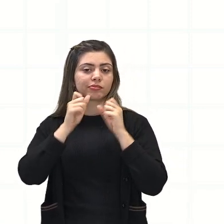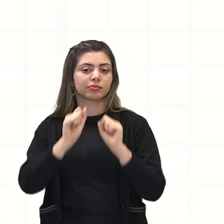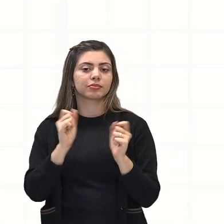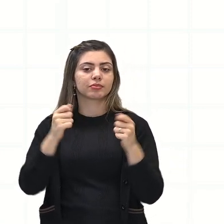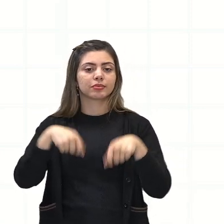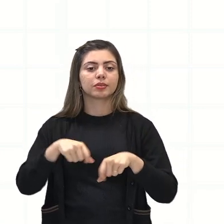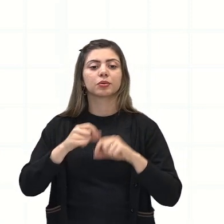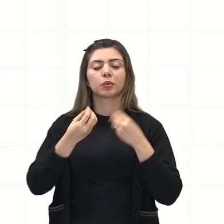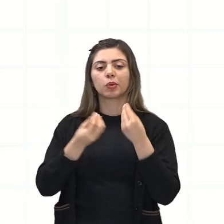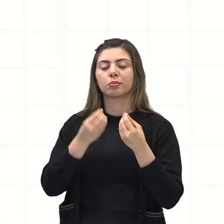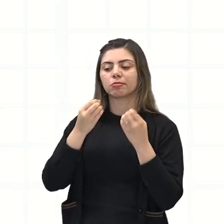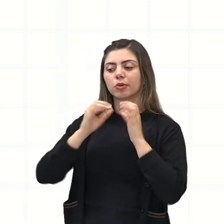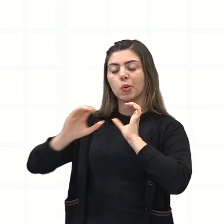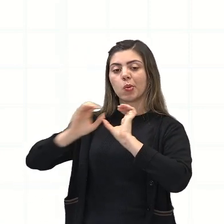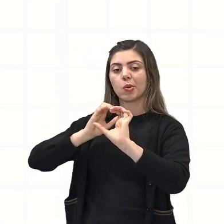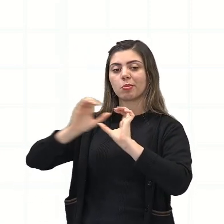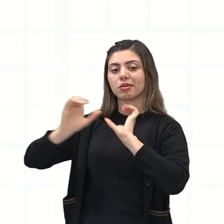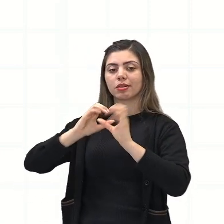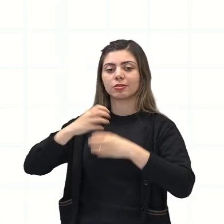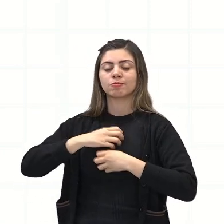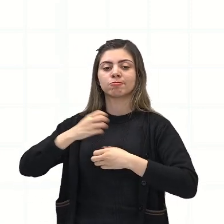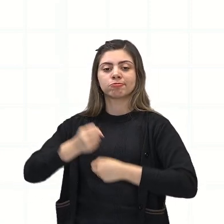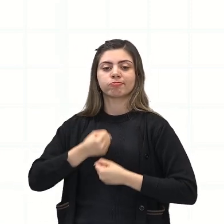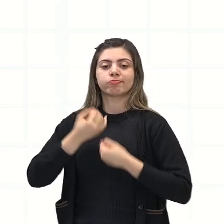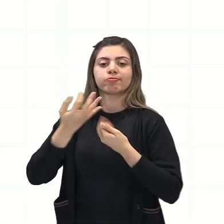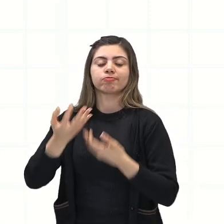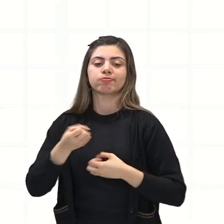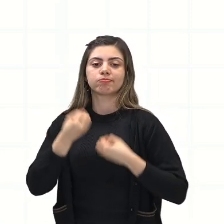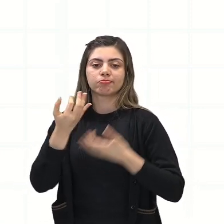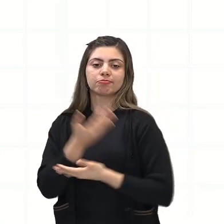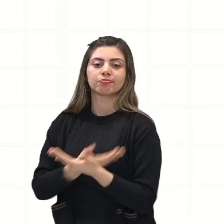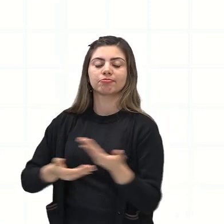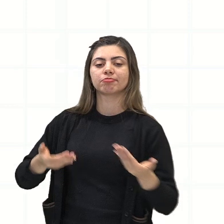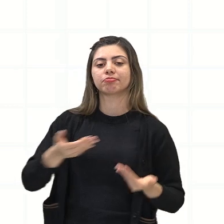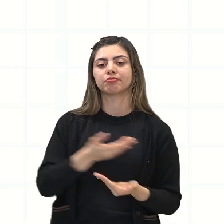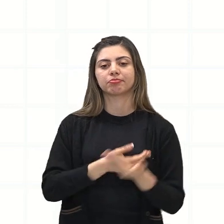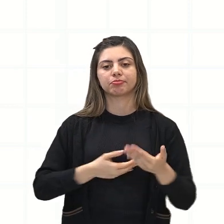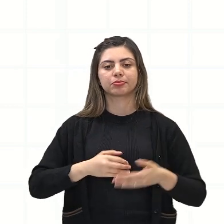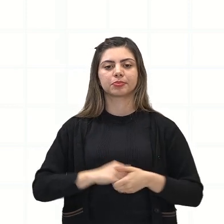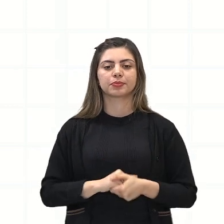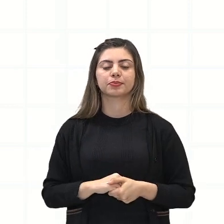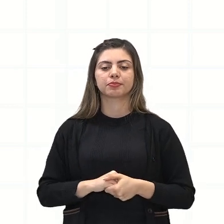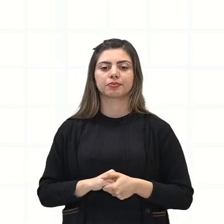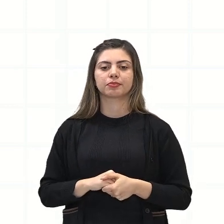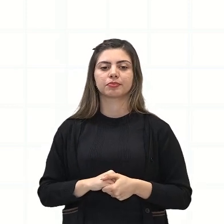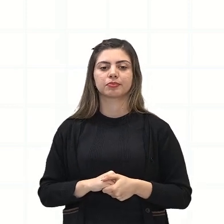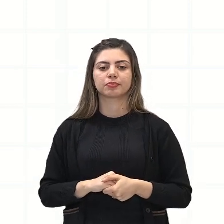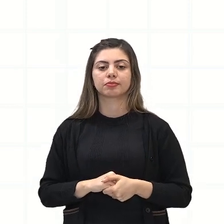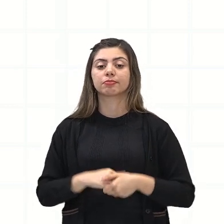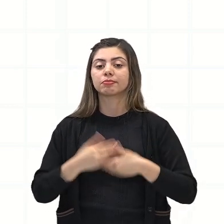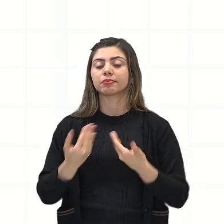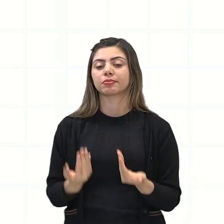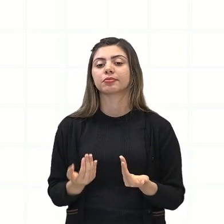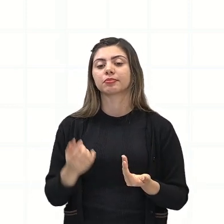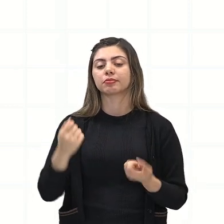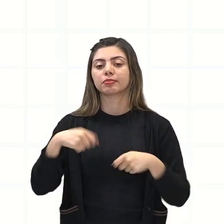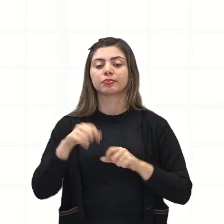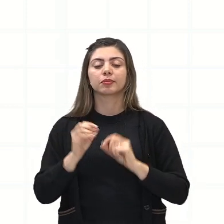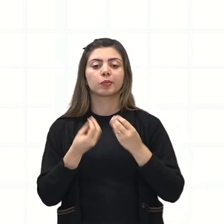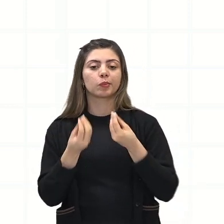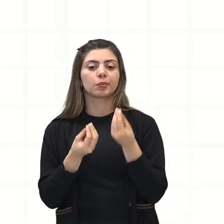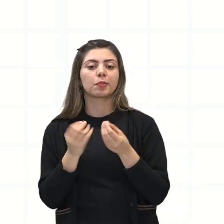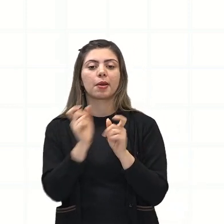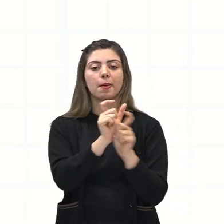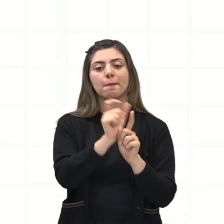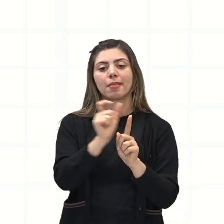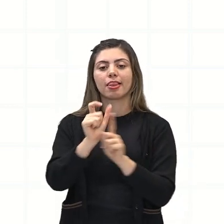a comunicação mais expressiva, dinâmica e criativa. Elas consistem em utilizar as